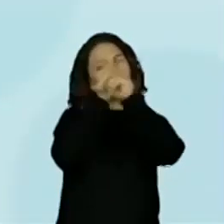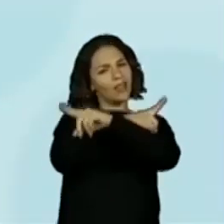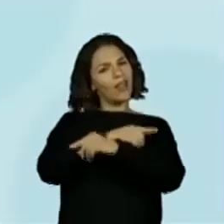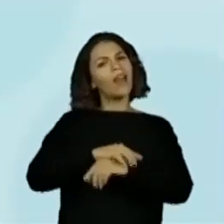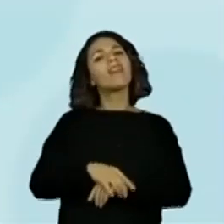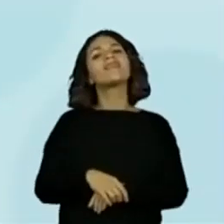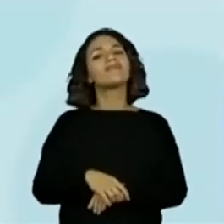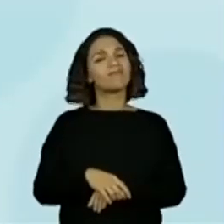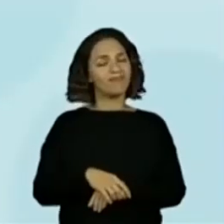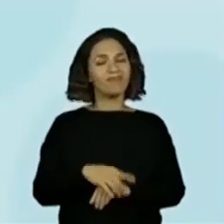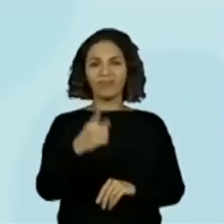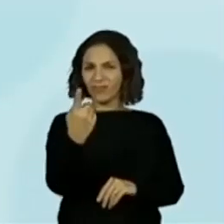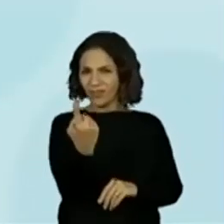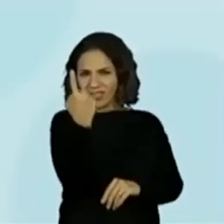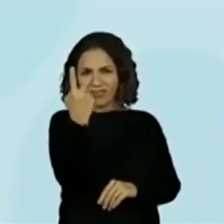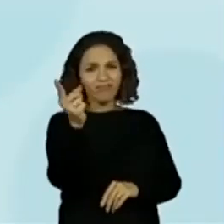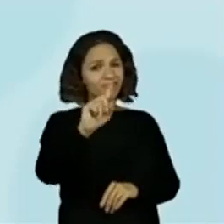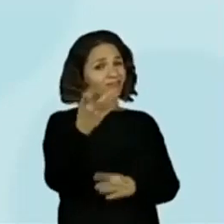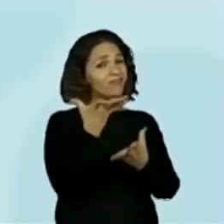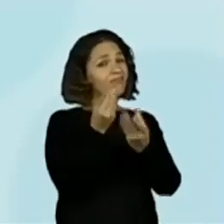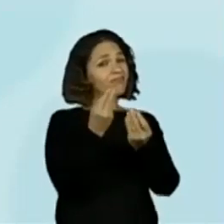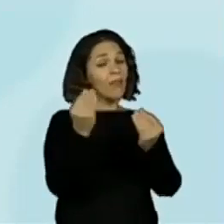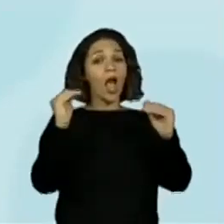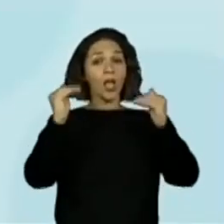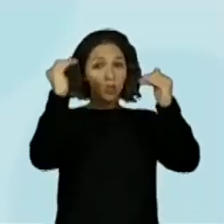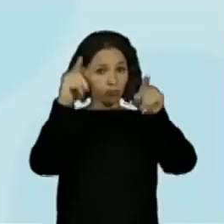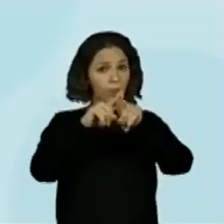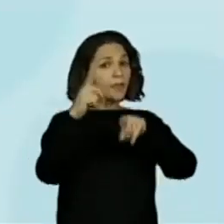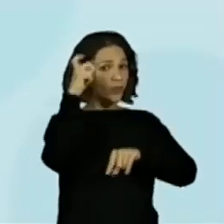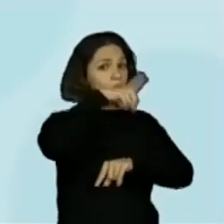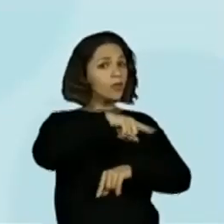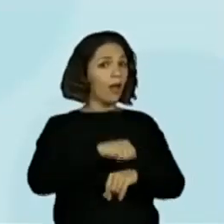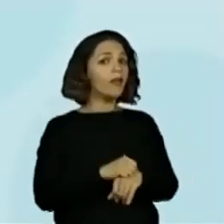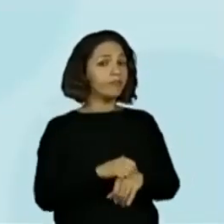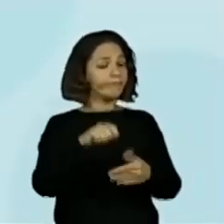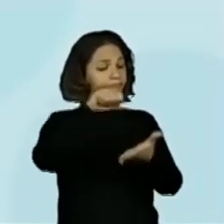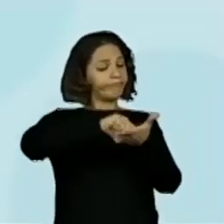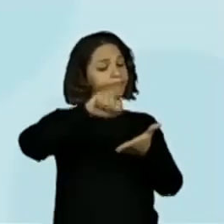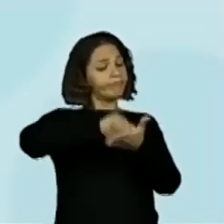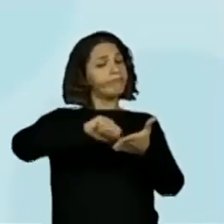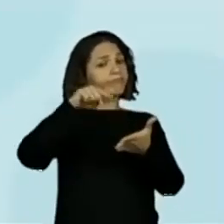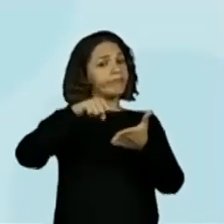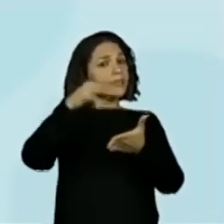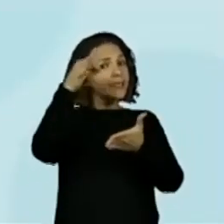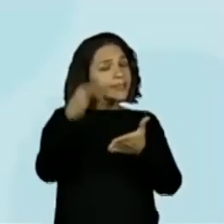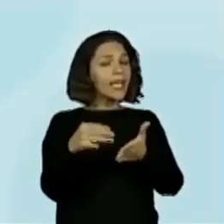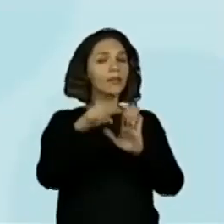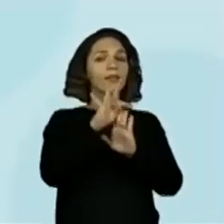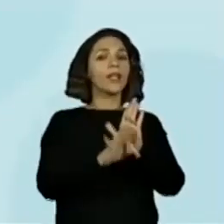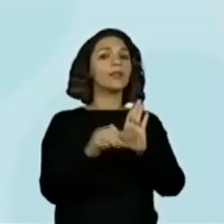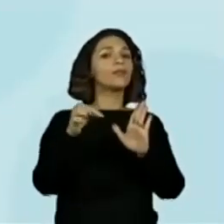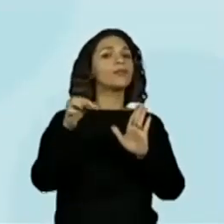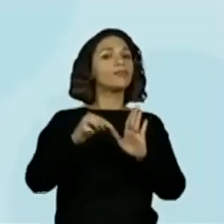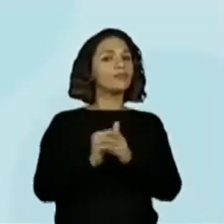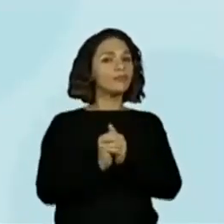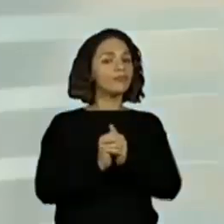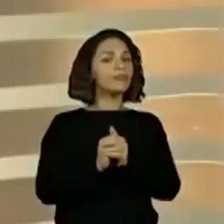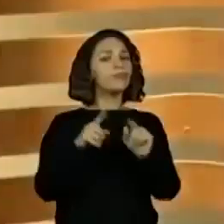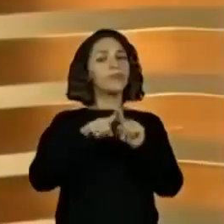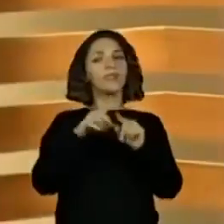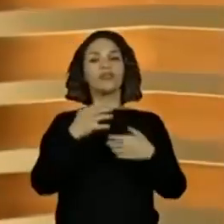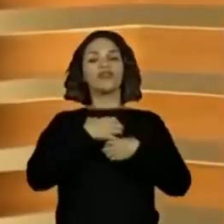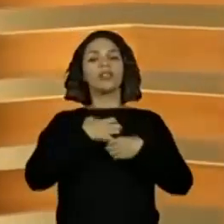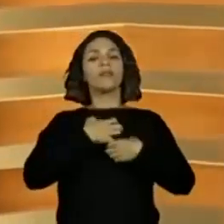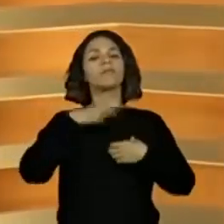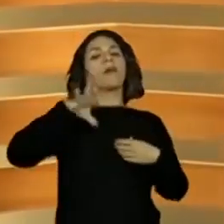dificuldade na pontuação, e não é só você, viu? Muitos adultos também têm dificuldade de colocar pontuação nos textos e nas falas também,